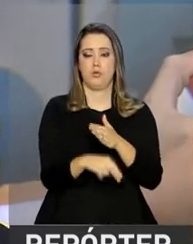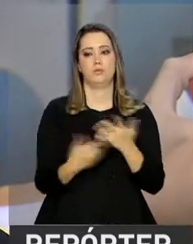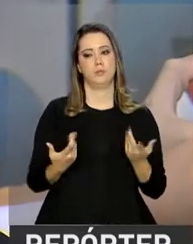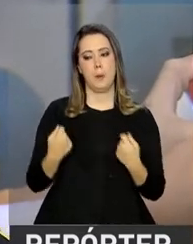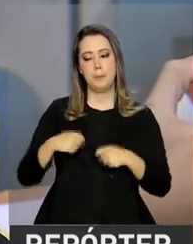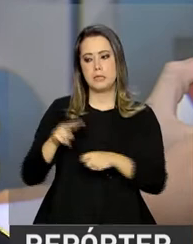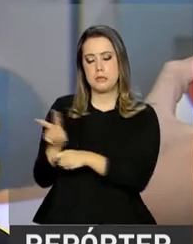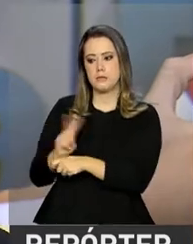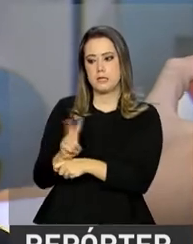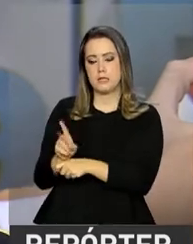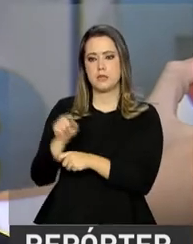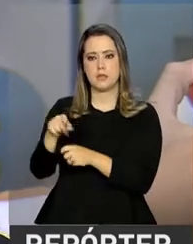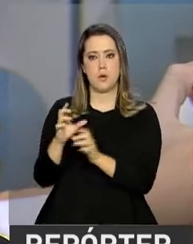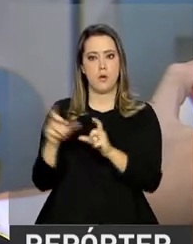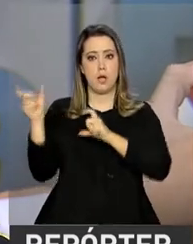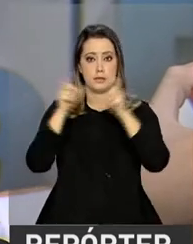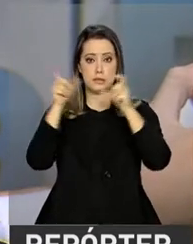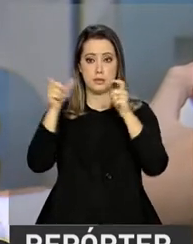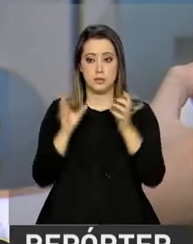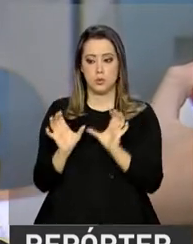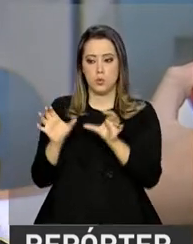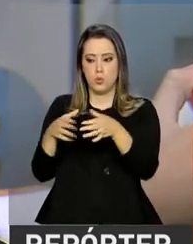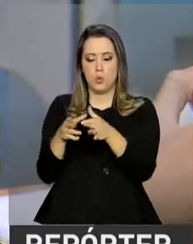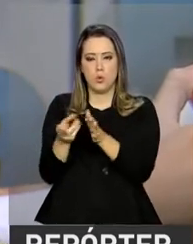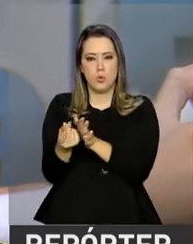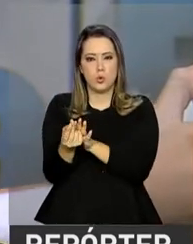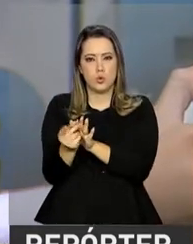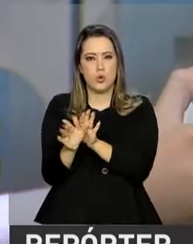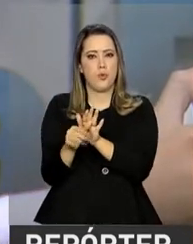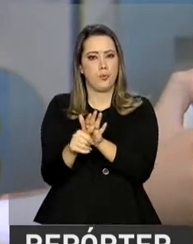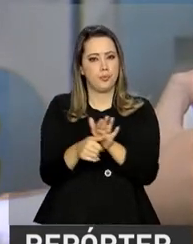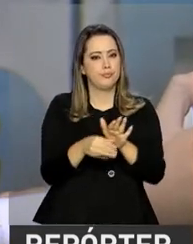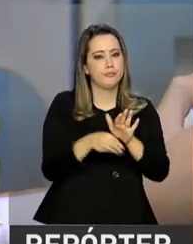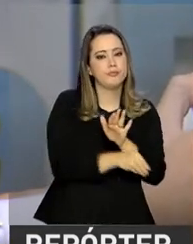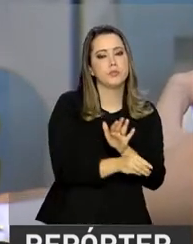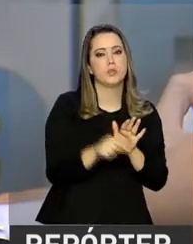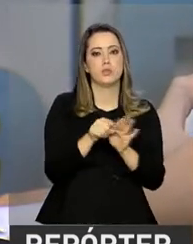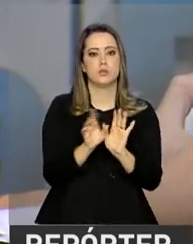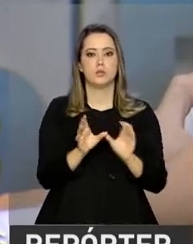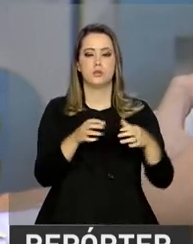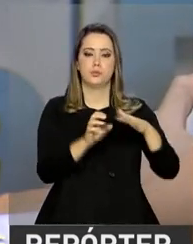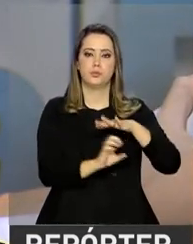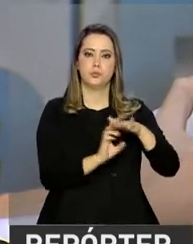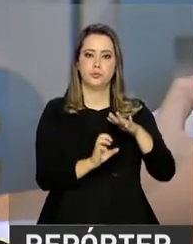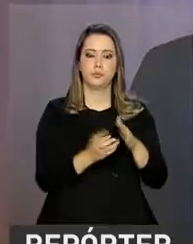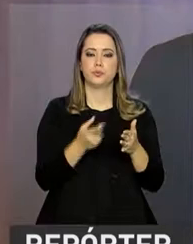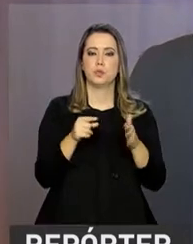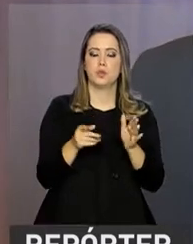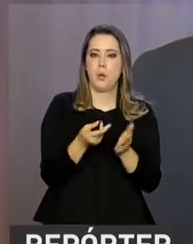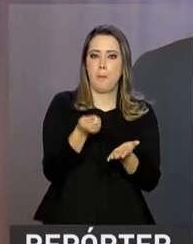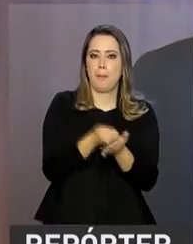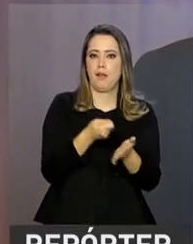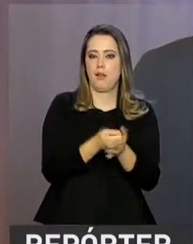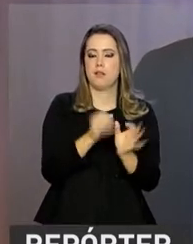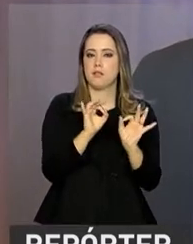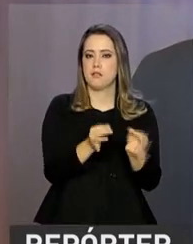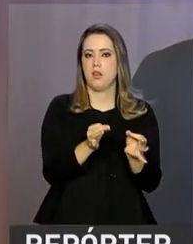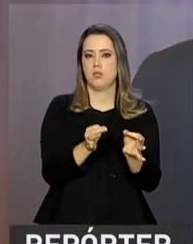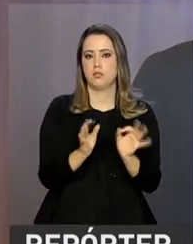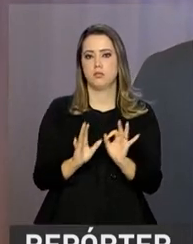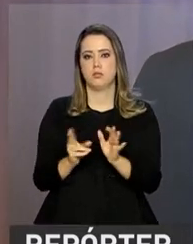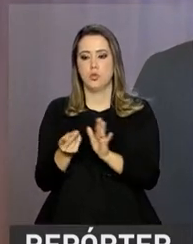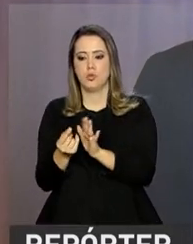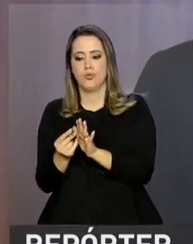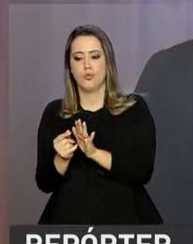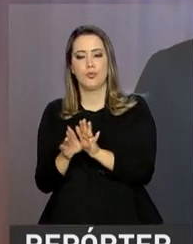dá muito mais atenção aos grande esquema de sonegação do que a participação dessas empresas na própria arrecadação em 2018 a receita